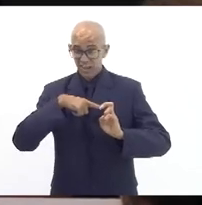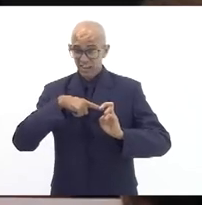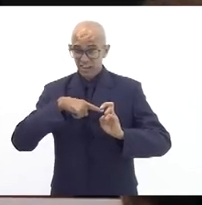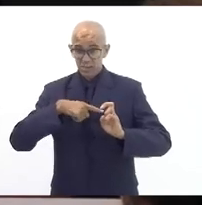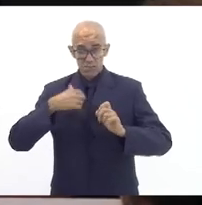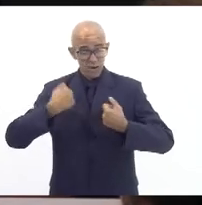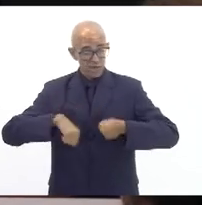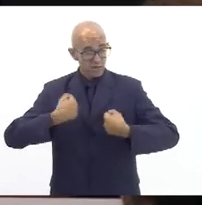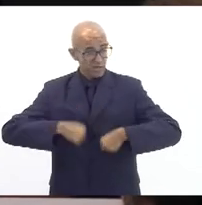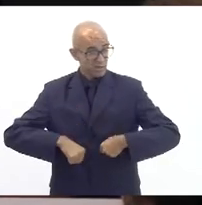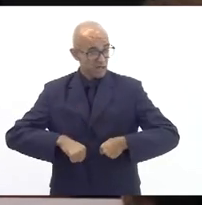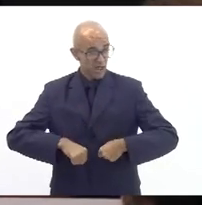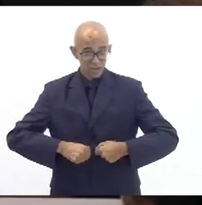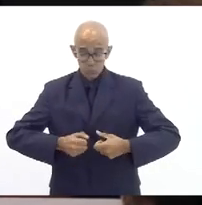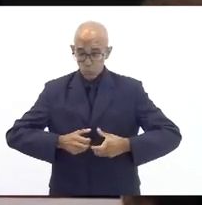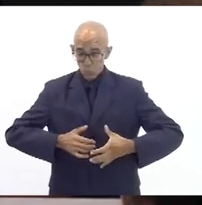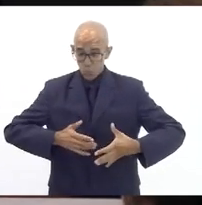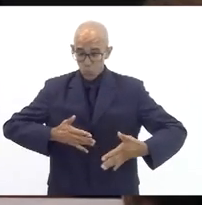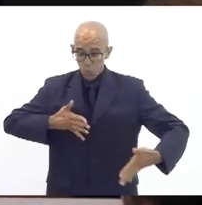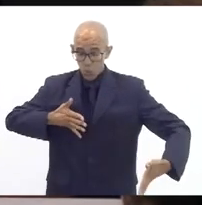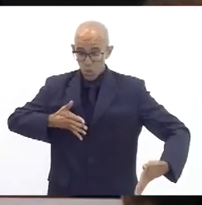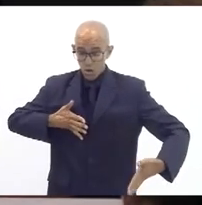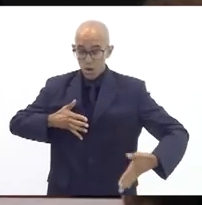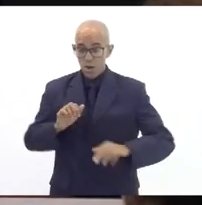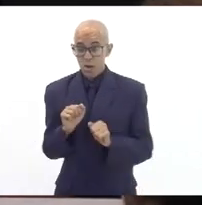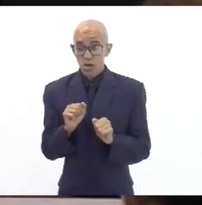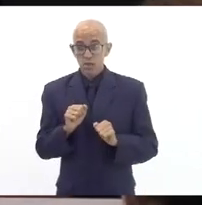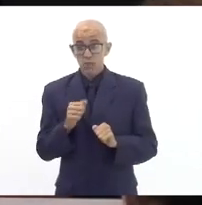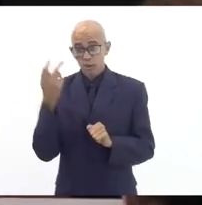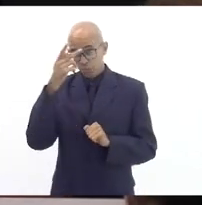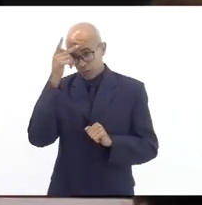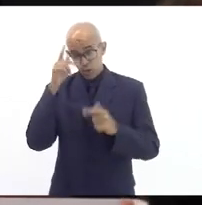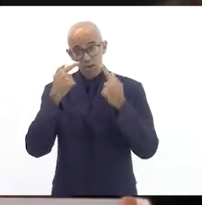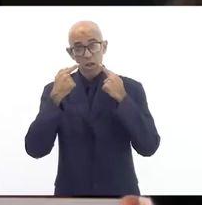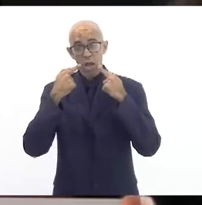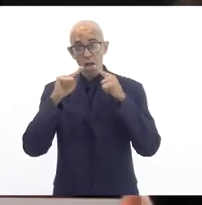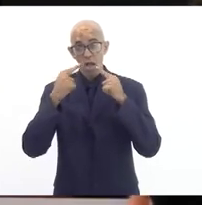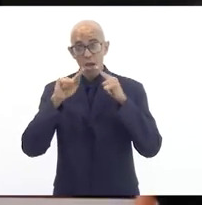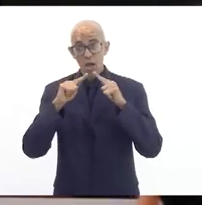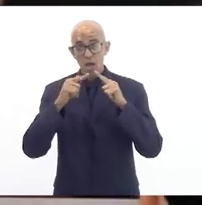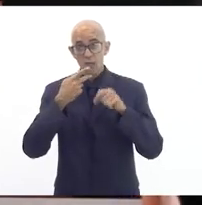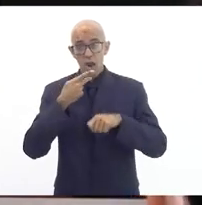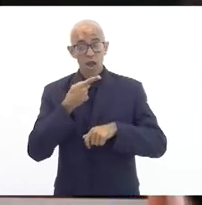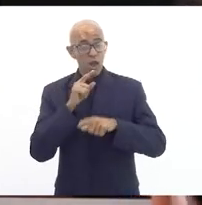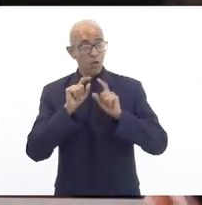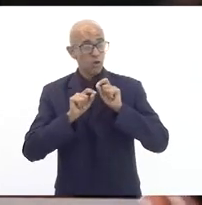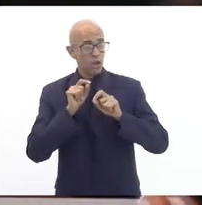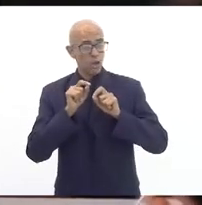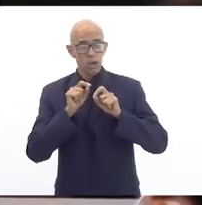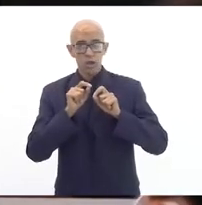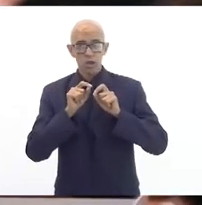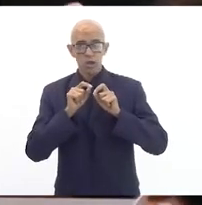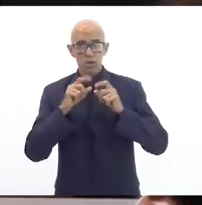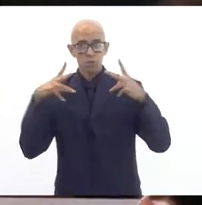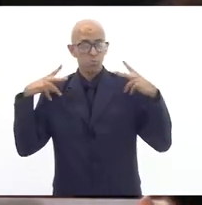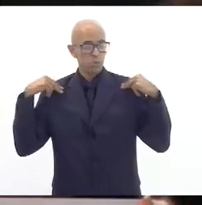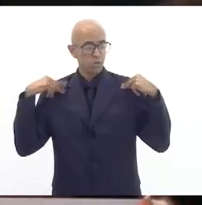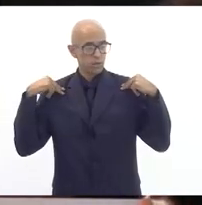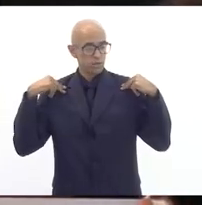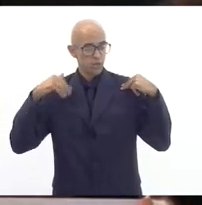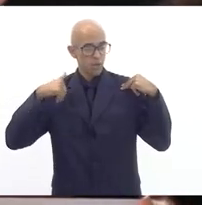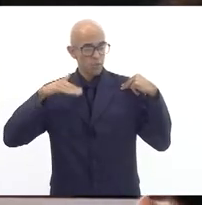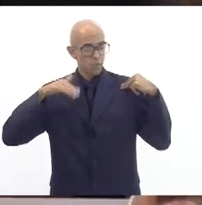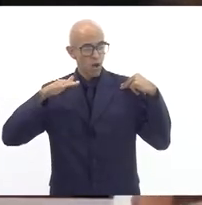muito grande com relação ao ônibus, que ficam pessoas xingando, dizendo, ô, motorista, vamos embora,